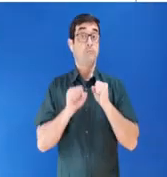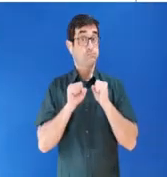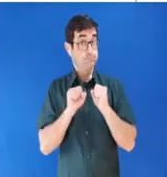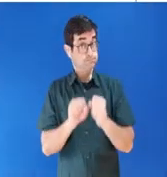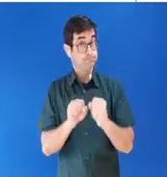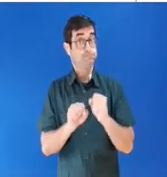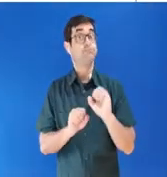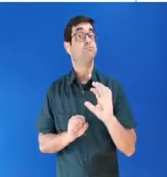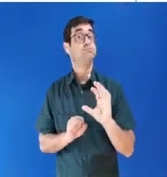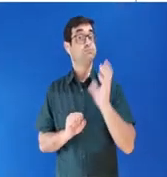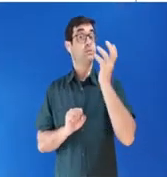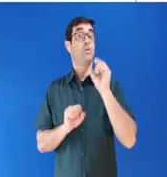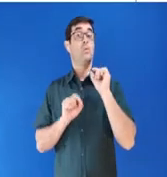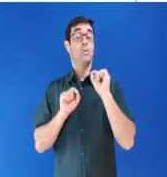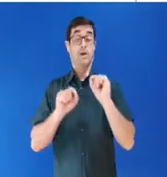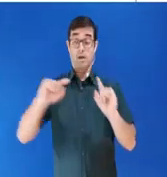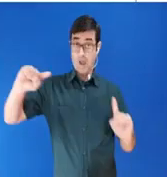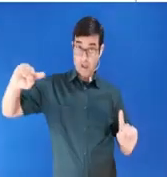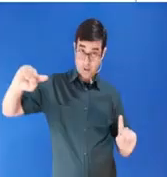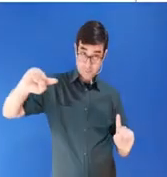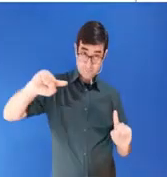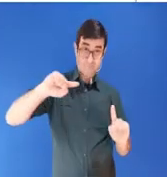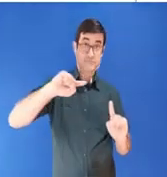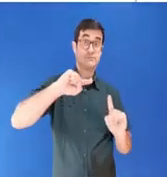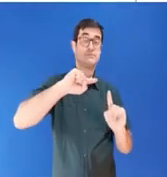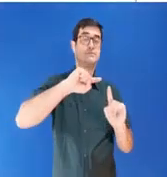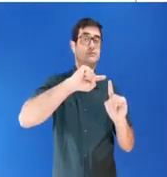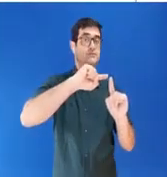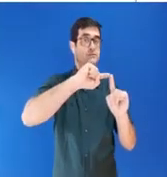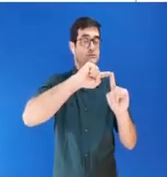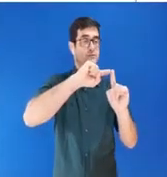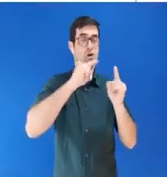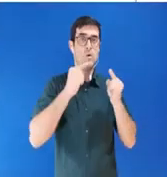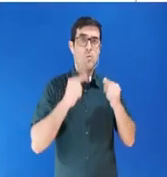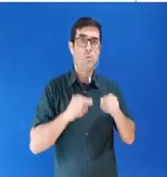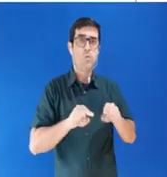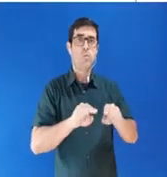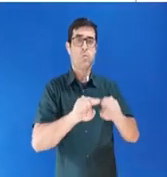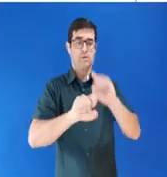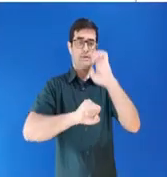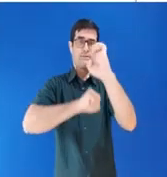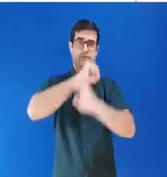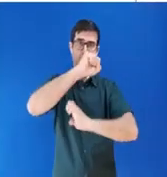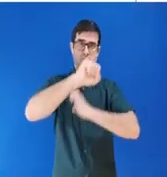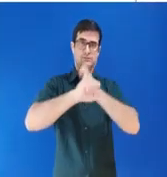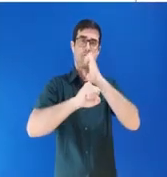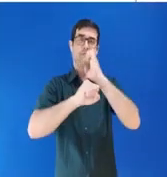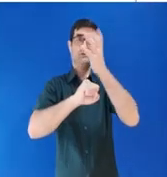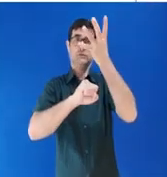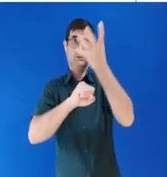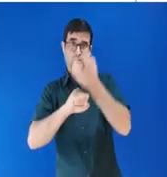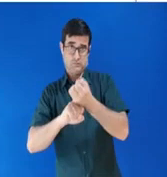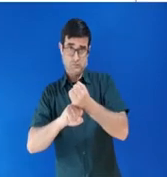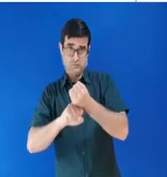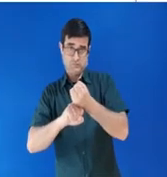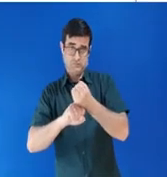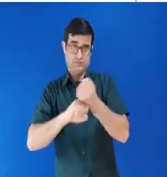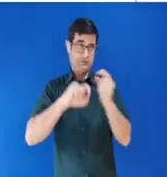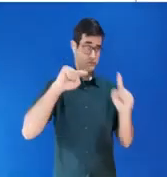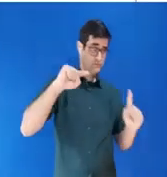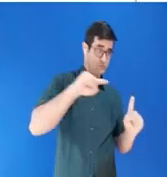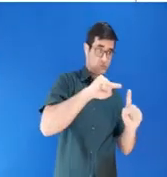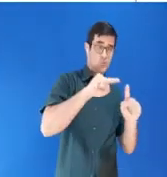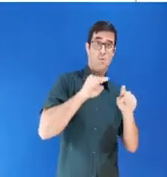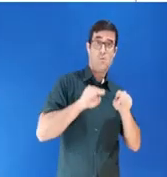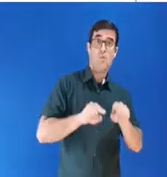de a afinidade eletrônica acompanhar a carga nuclear efetiva. Mas existem algumas variações e a gente vai ver